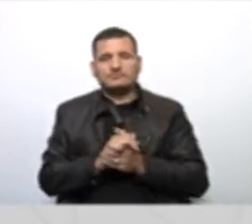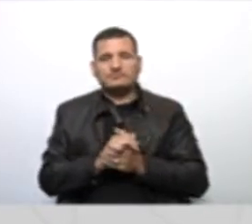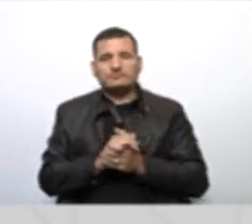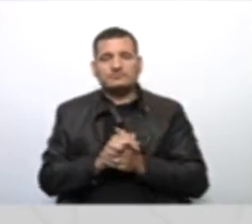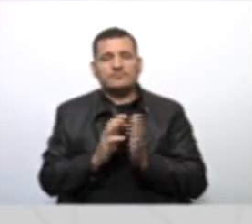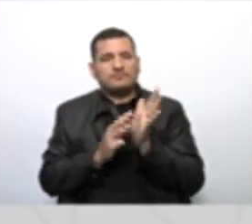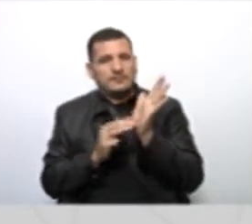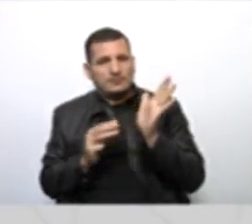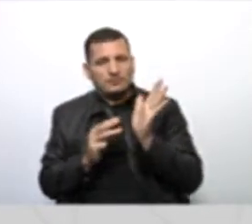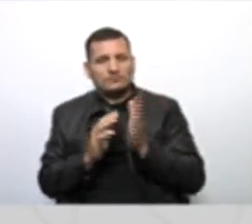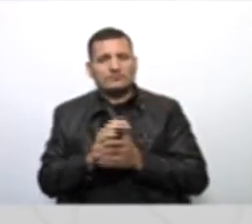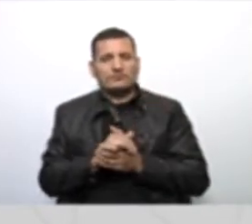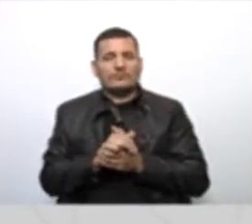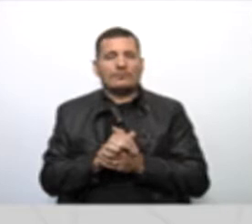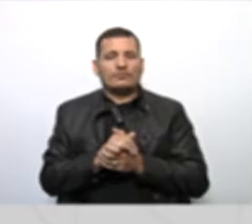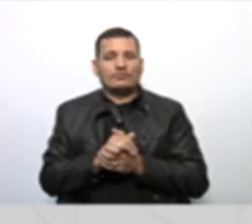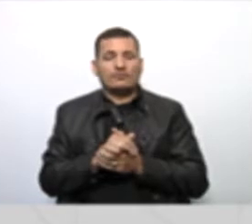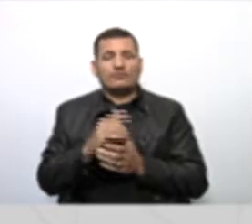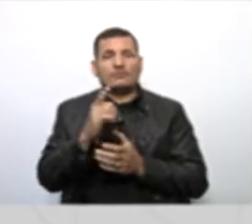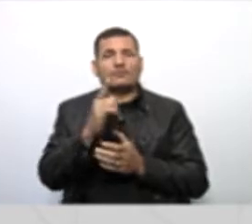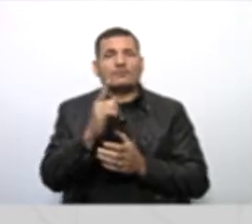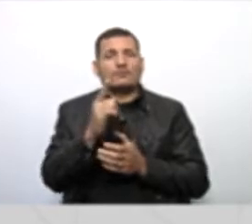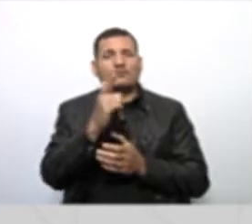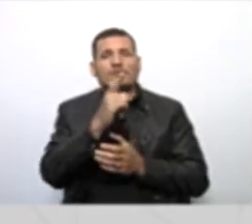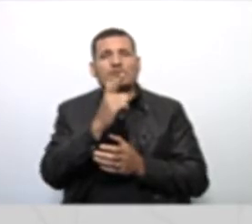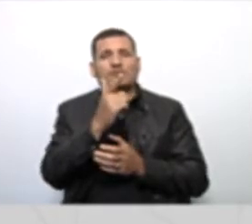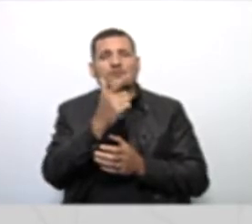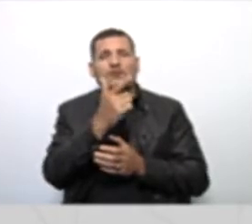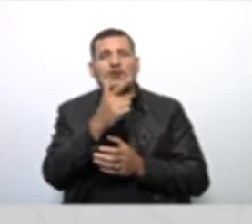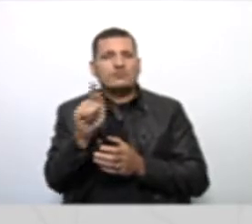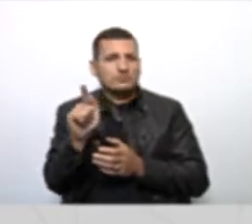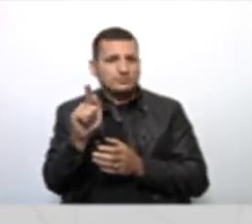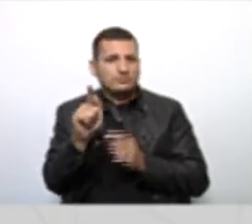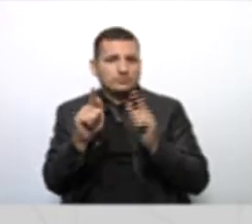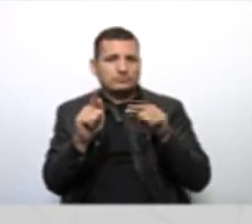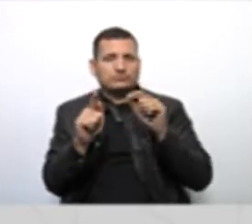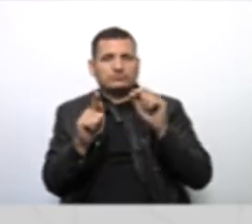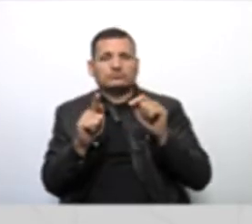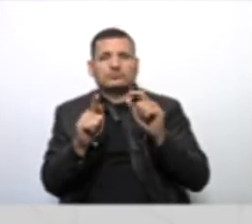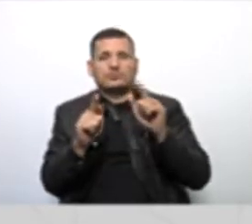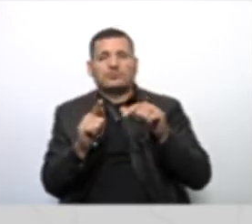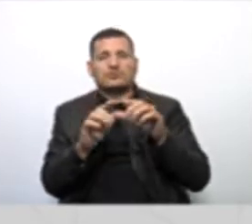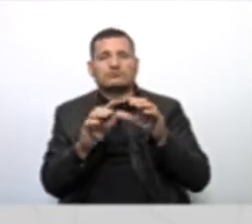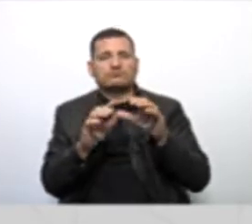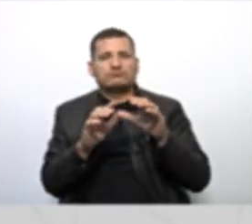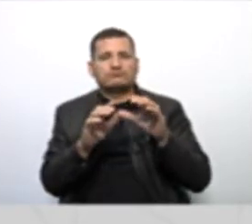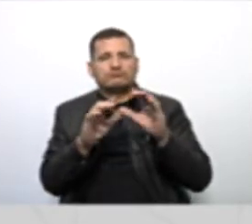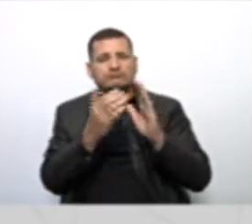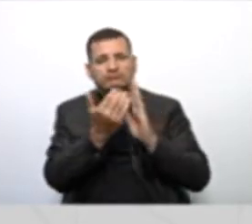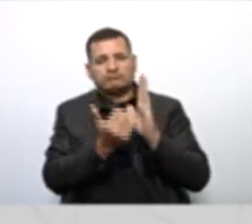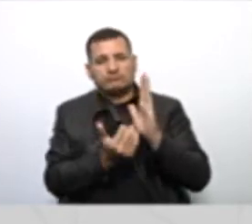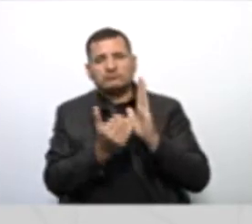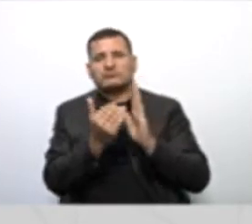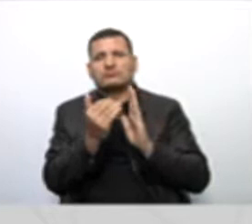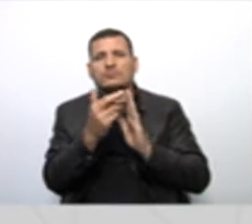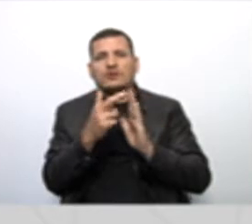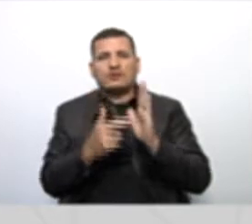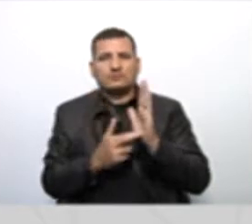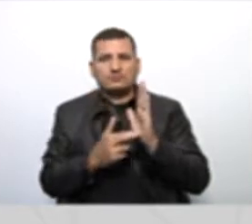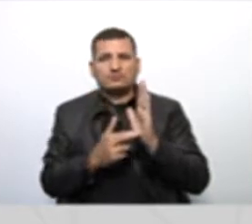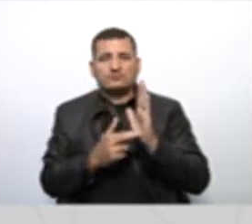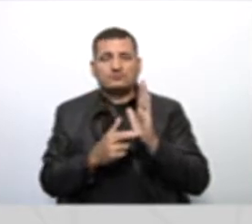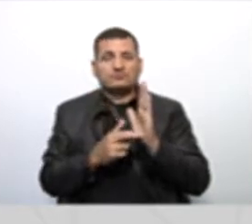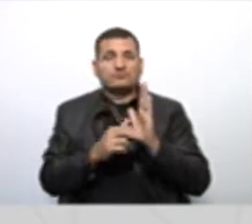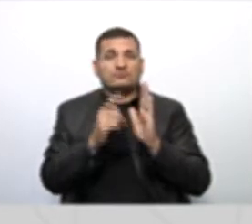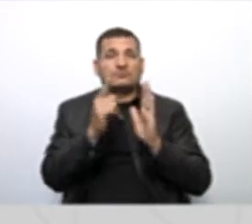palavra mais técnica, um algoritmo é um conjunto de regras, ó. Conjunto de regras, hein? Um